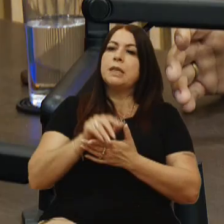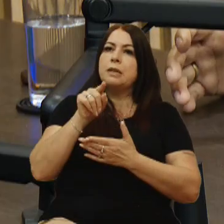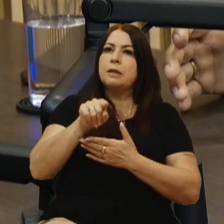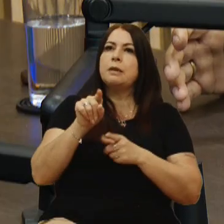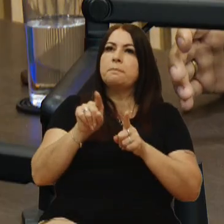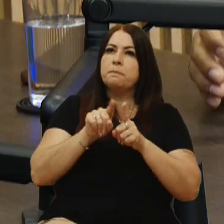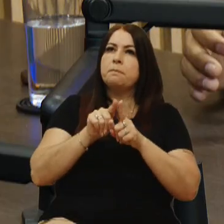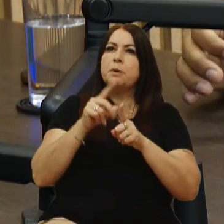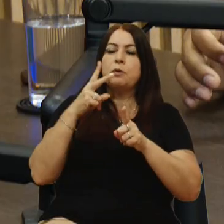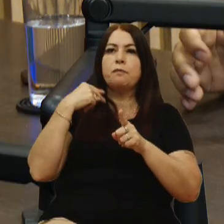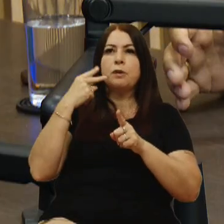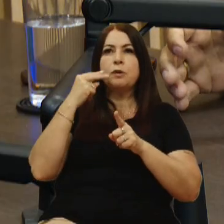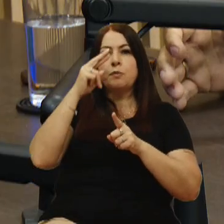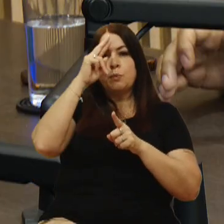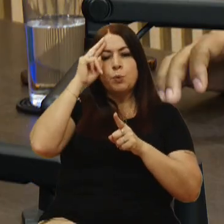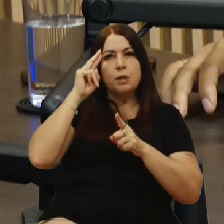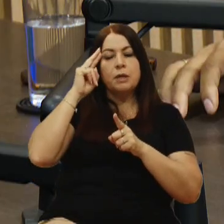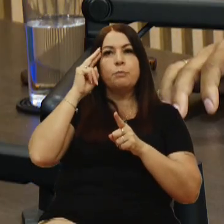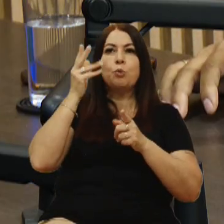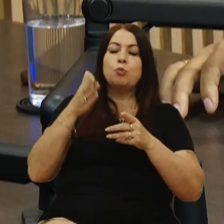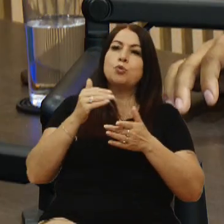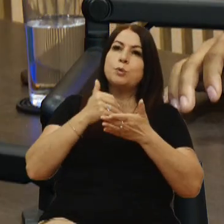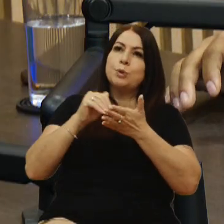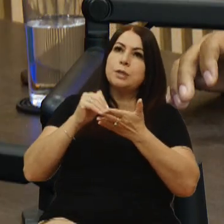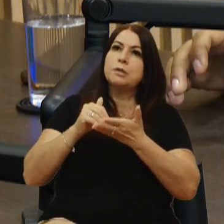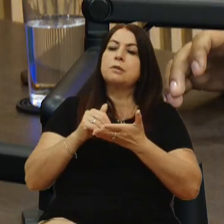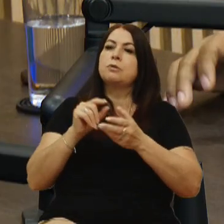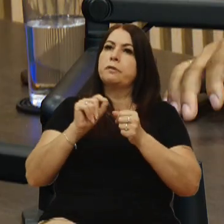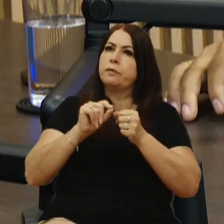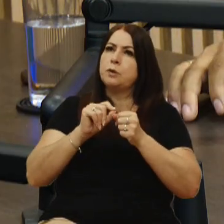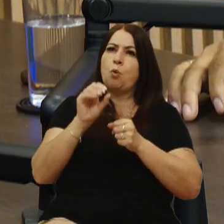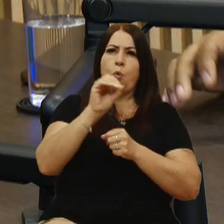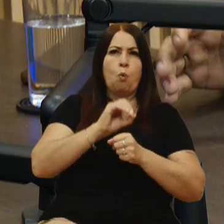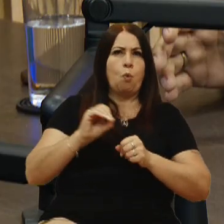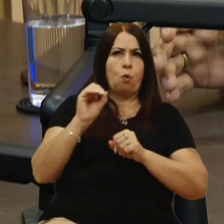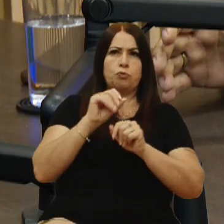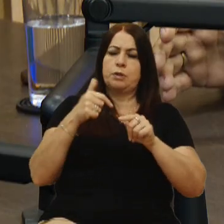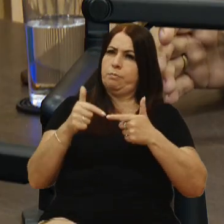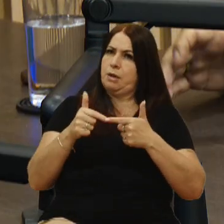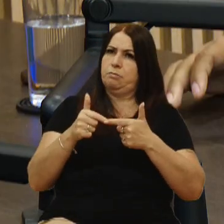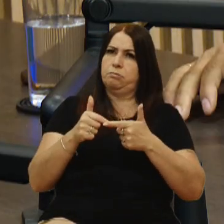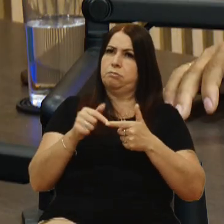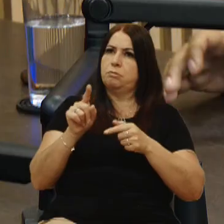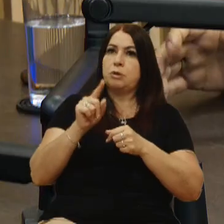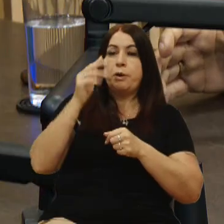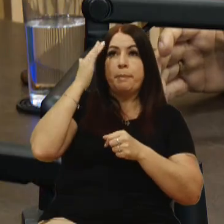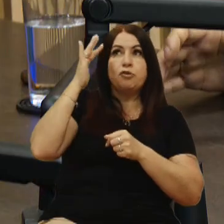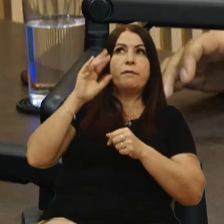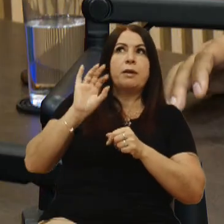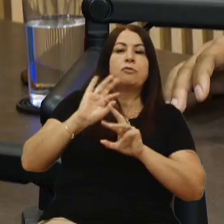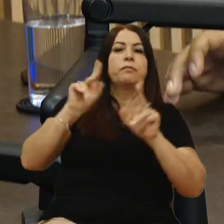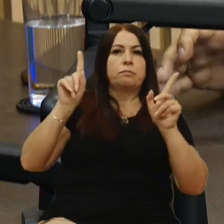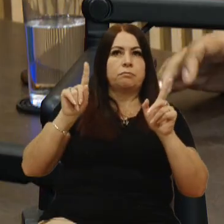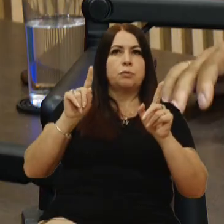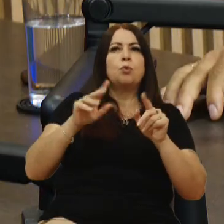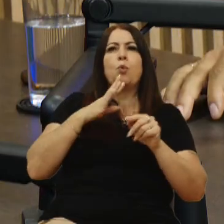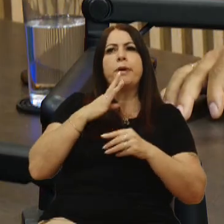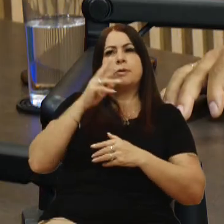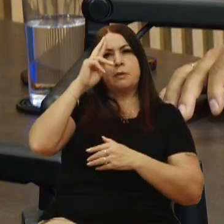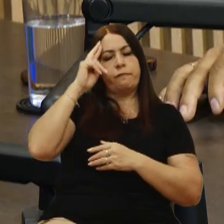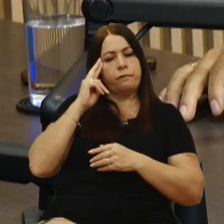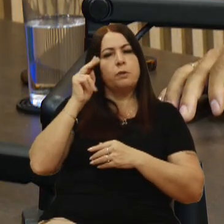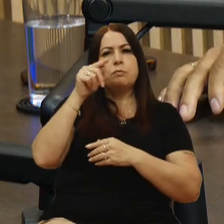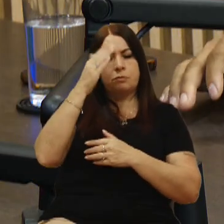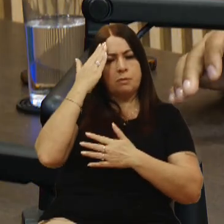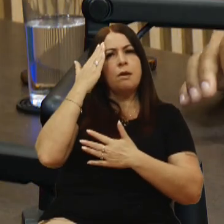o vereador Rafael Bueno, hoje secretário, ele está fazendo um excelente trabalho lá, a gente não esperava nada diferente, a gente conhece o Rafael, e a gente